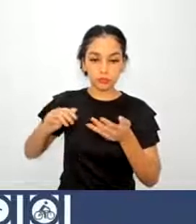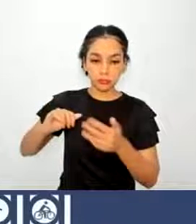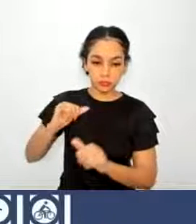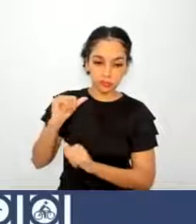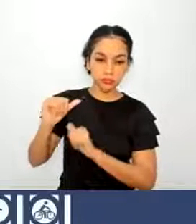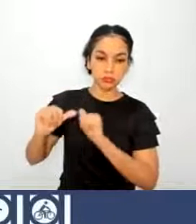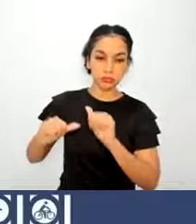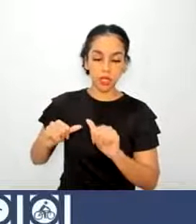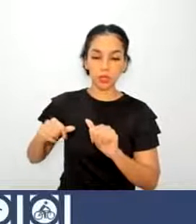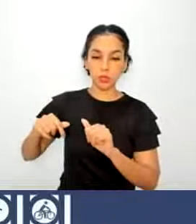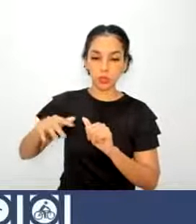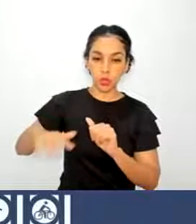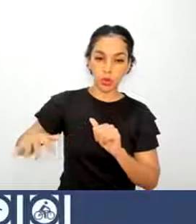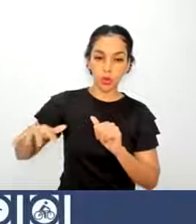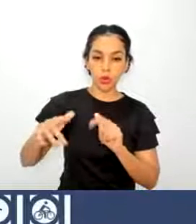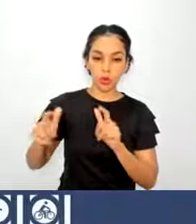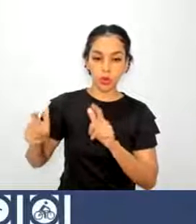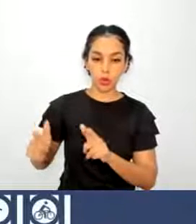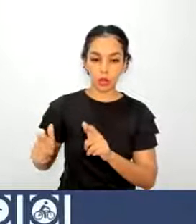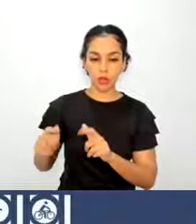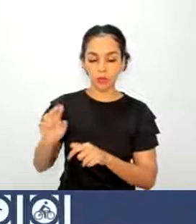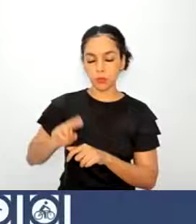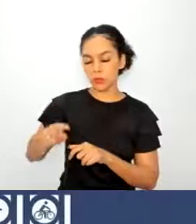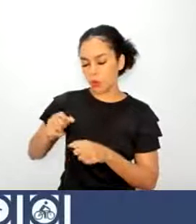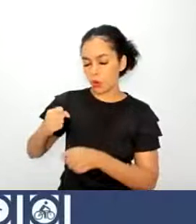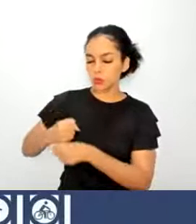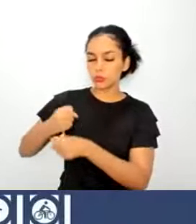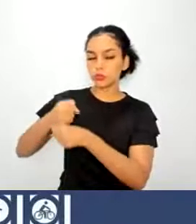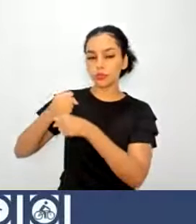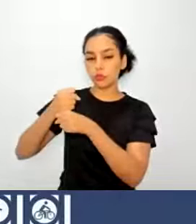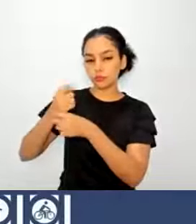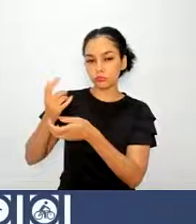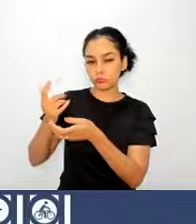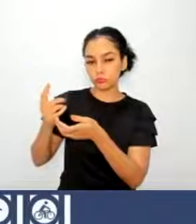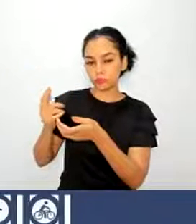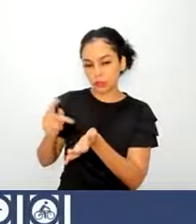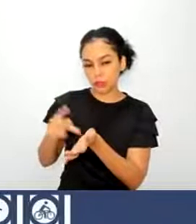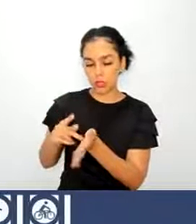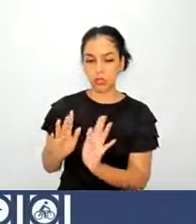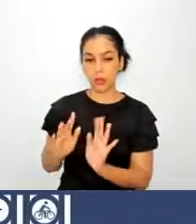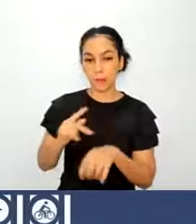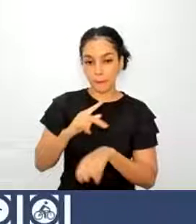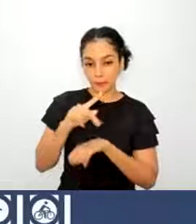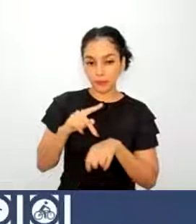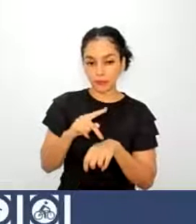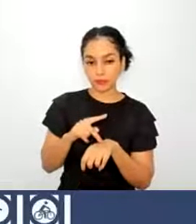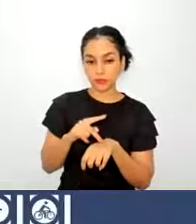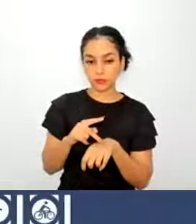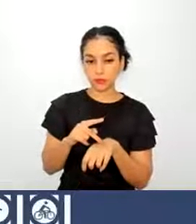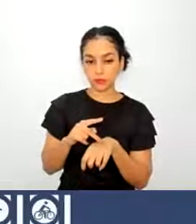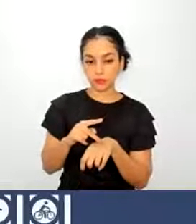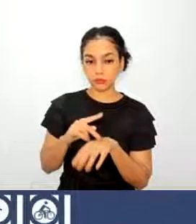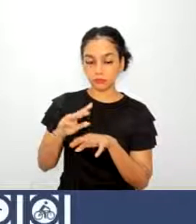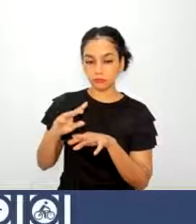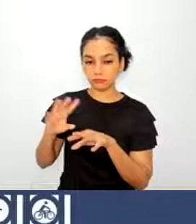desses lotes por meio de construção, na verdade, de praças para agregar